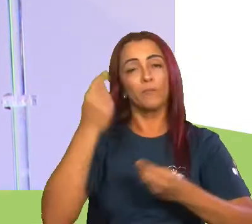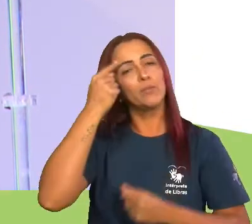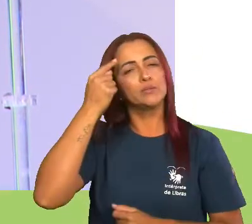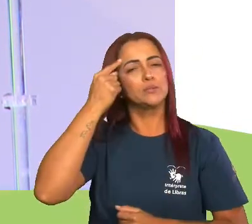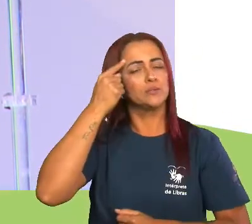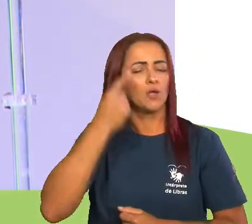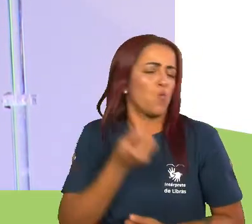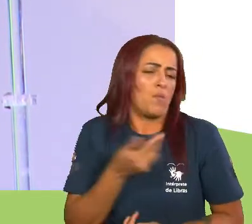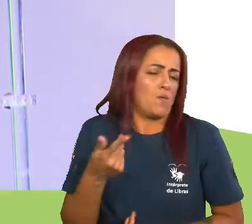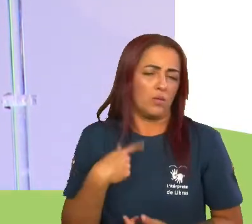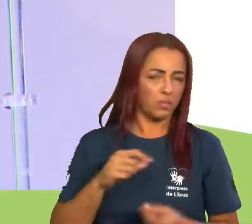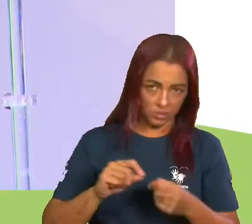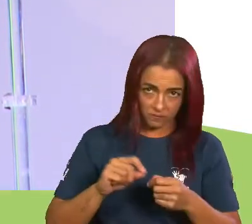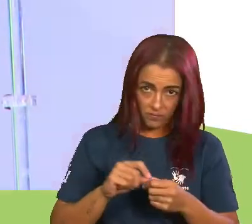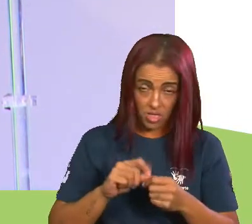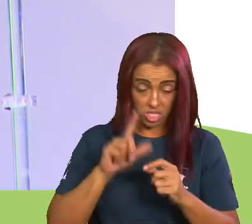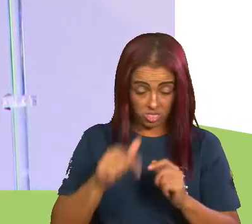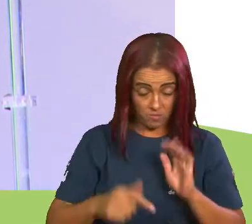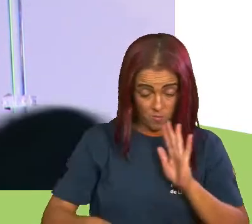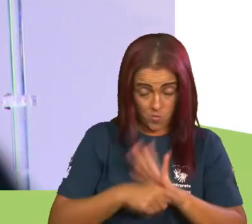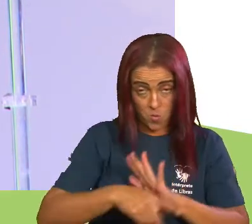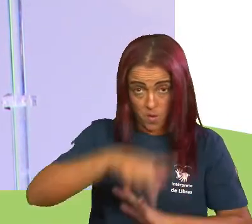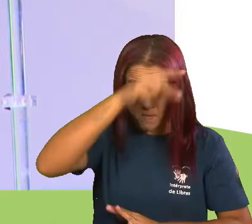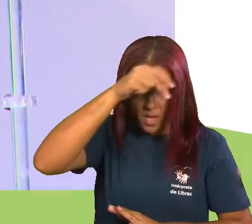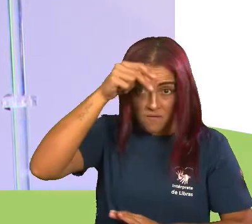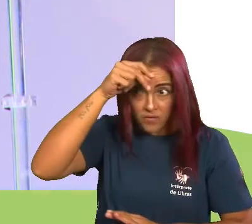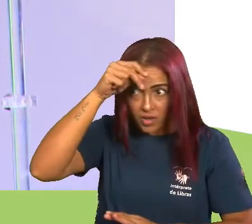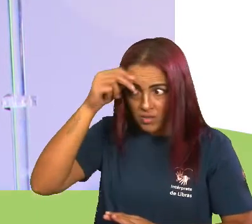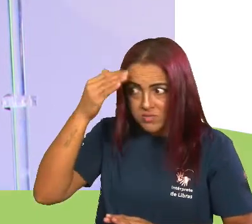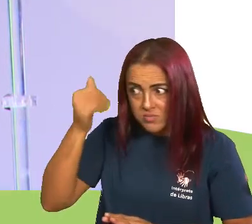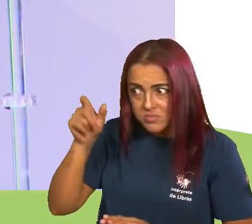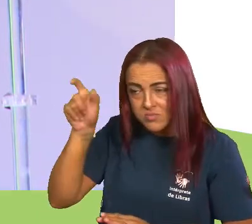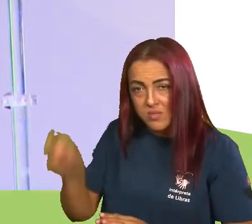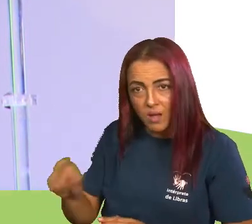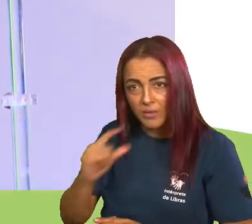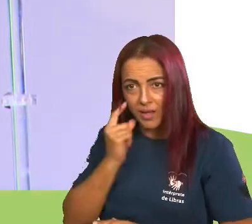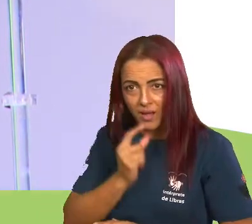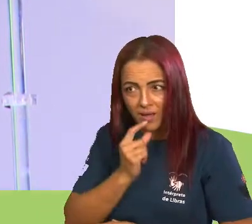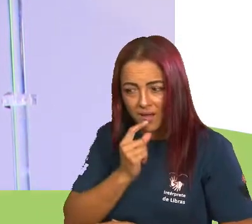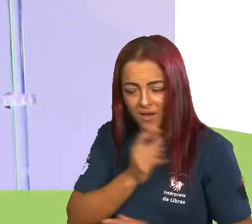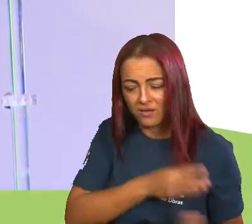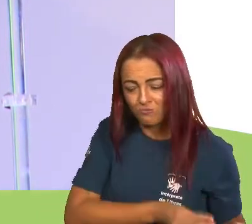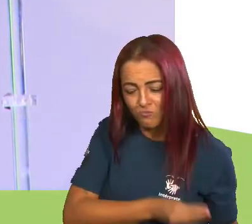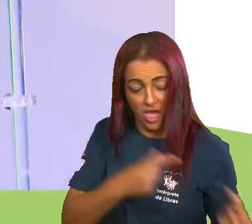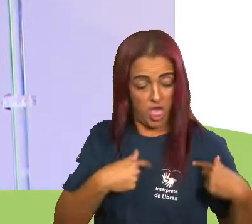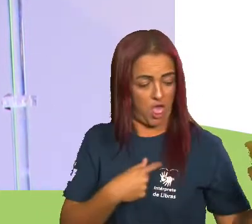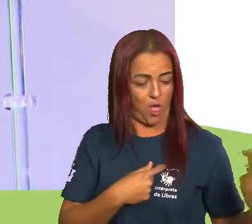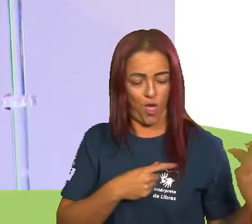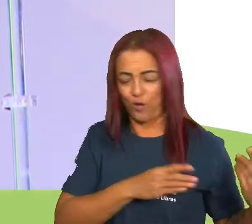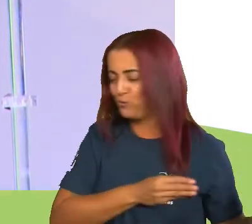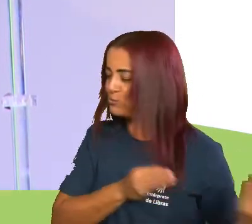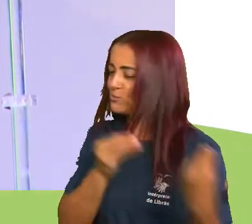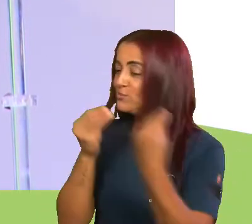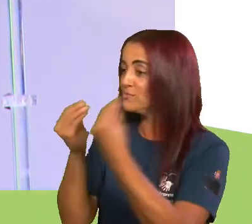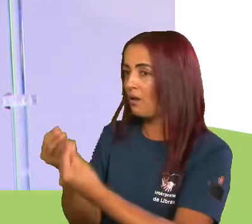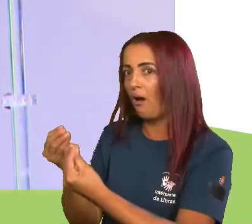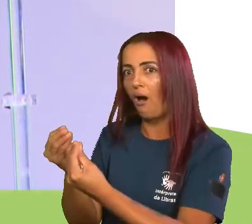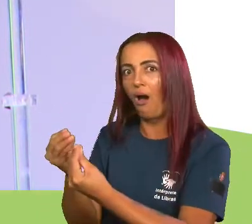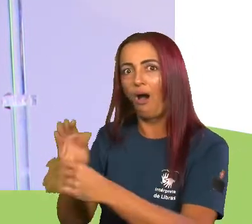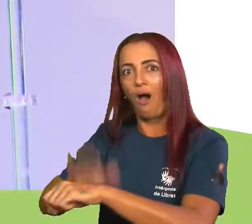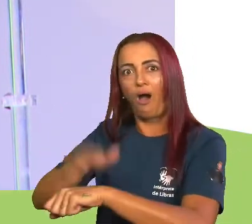para que fosse feita e depois, quando o prefeito soube e nós levamos para ele, eu e o João, foi de imediato a